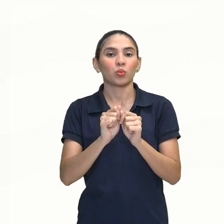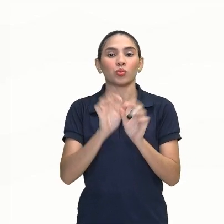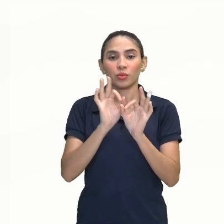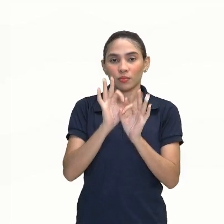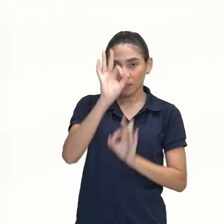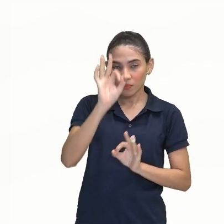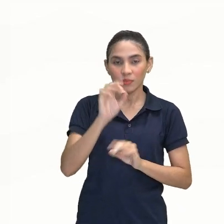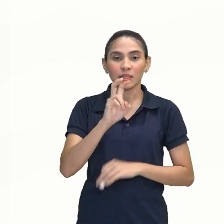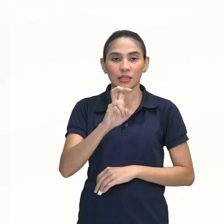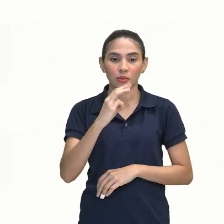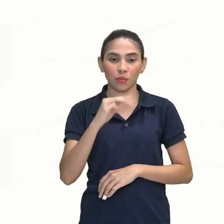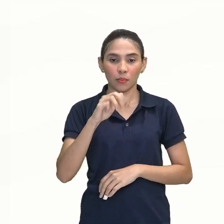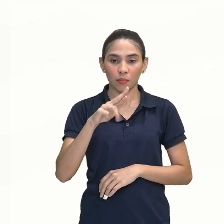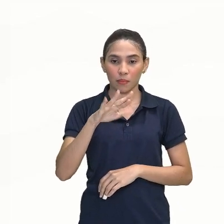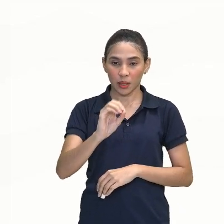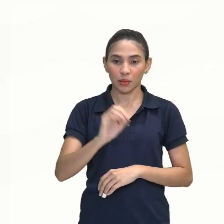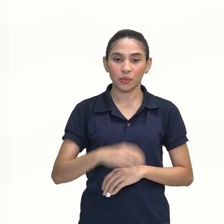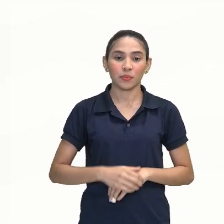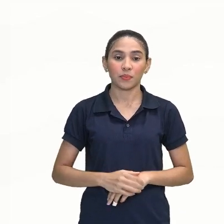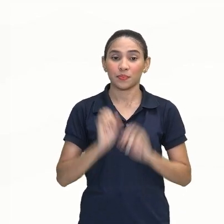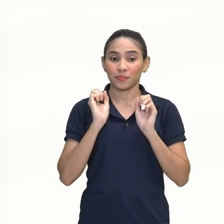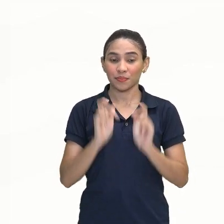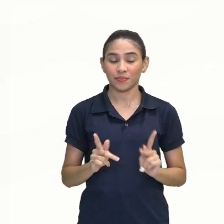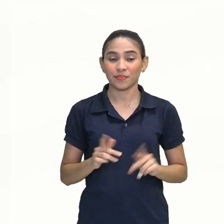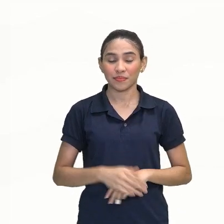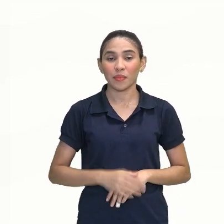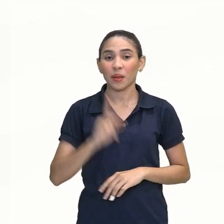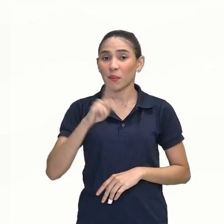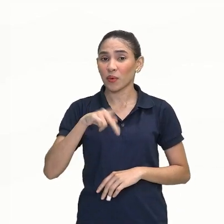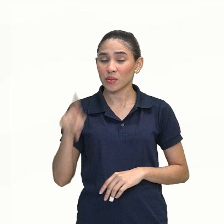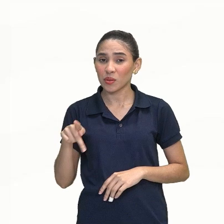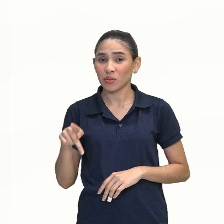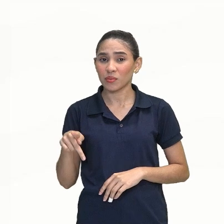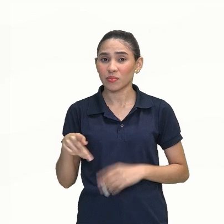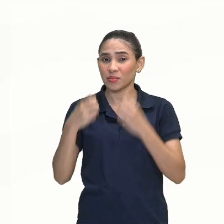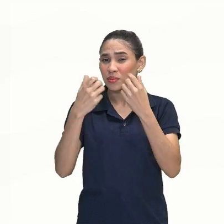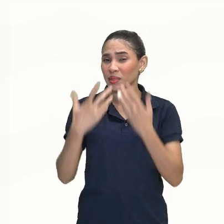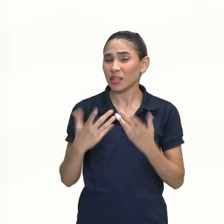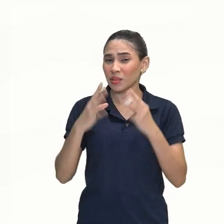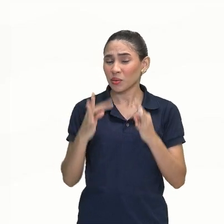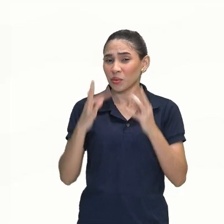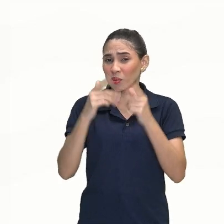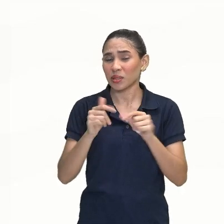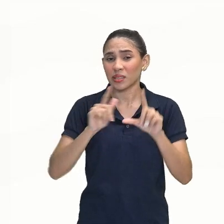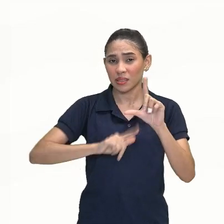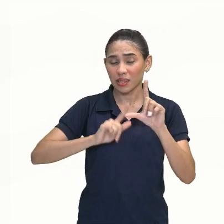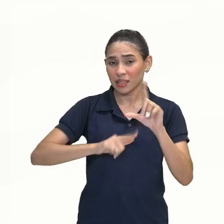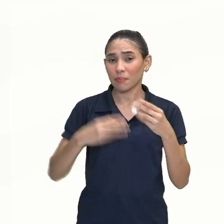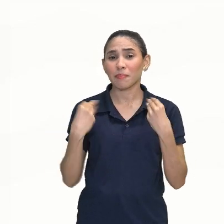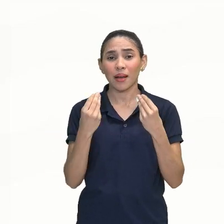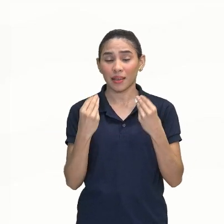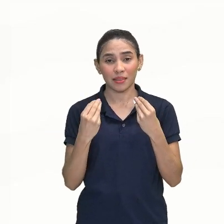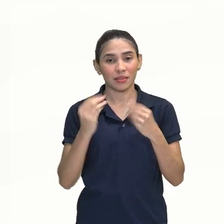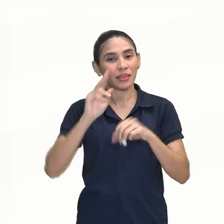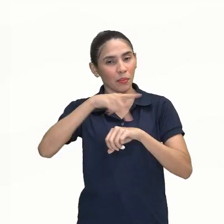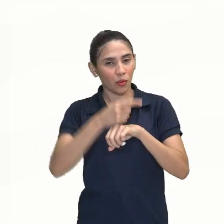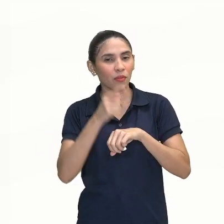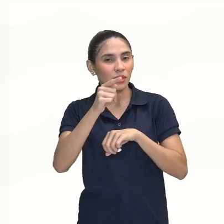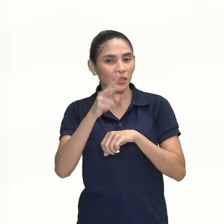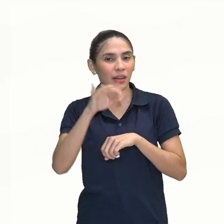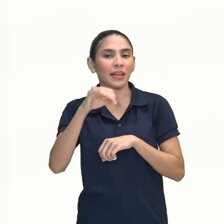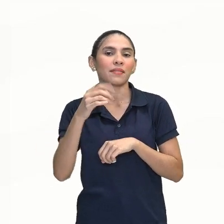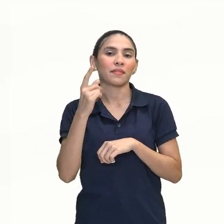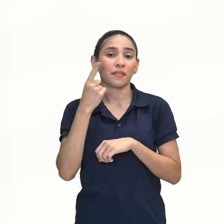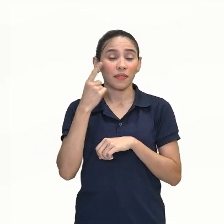5 metros. Ok? Professor, para que o senhor está explicando todas essas letras? Porque já já a gente vai ver uma